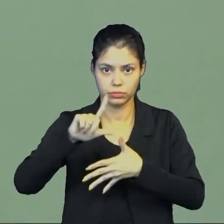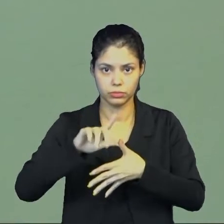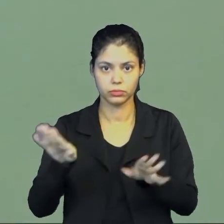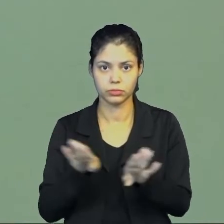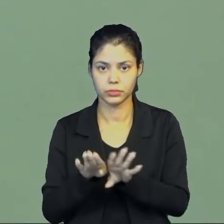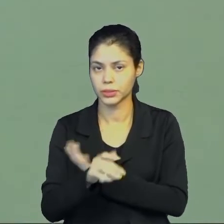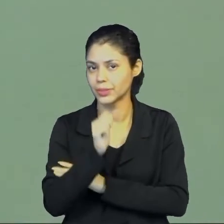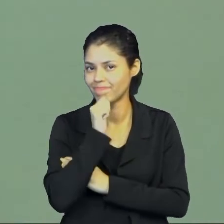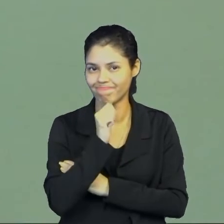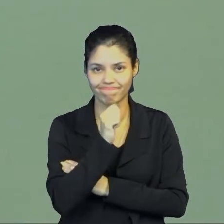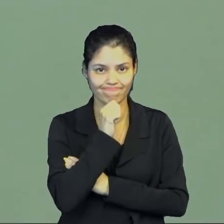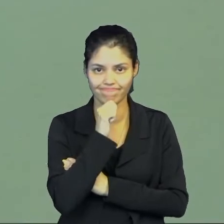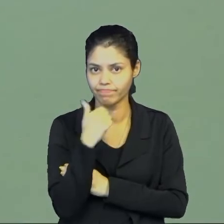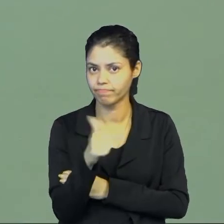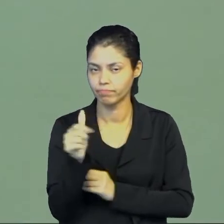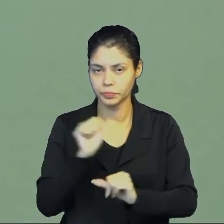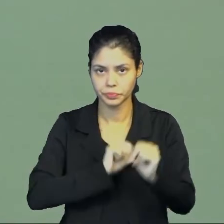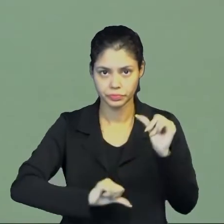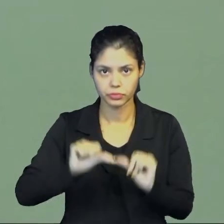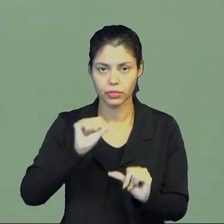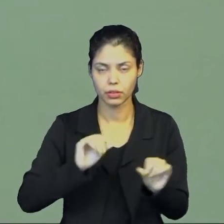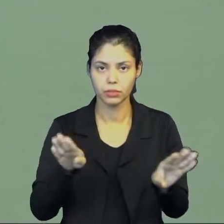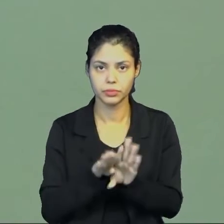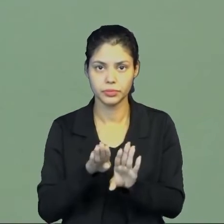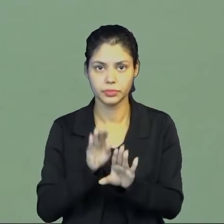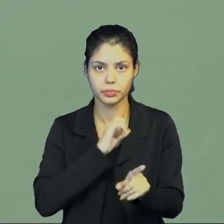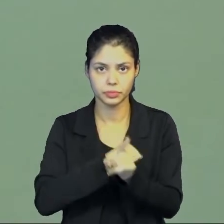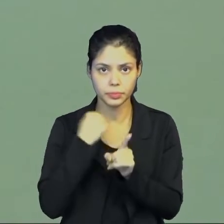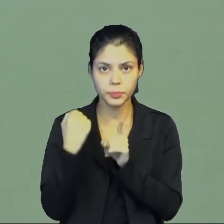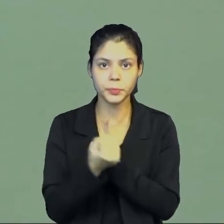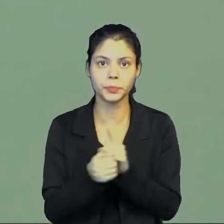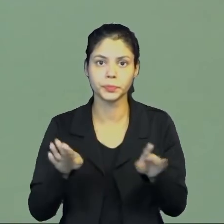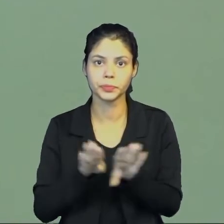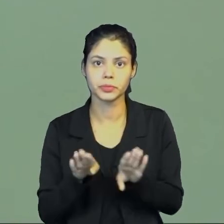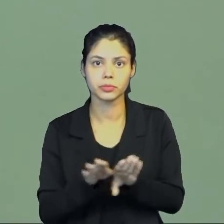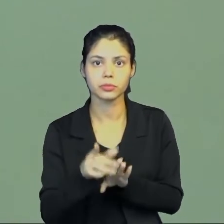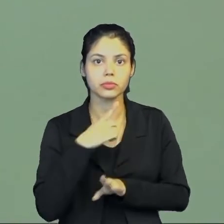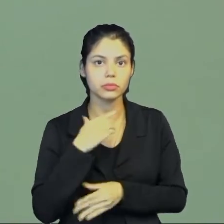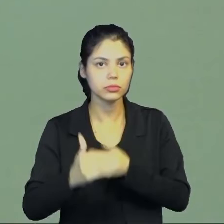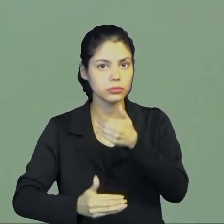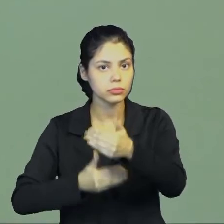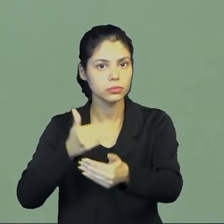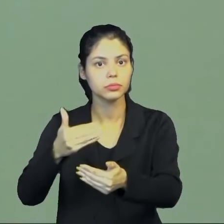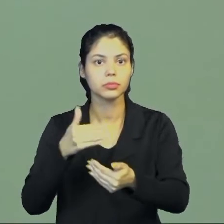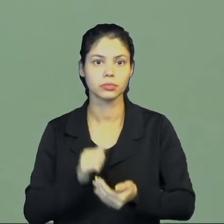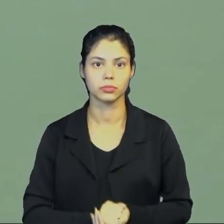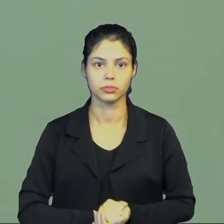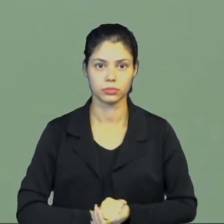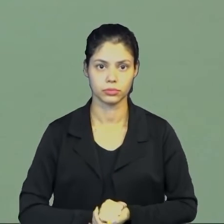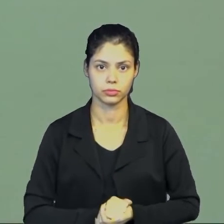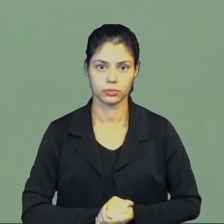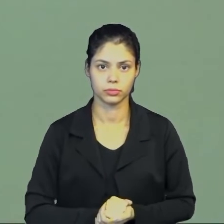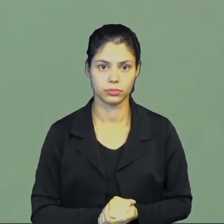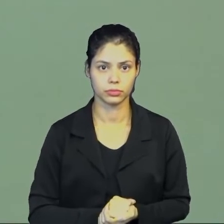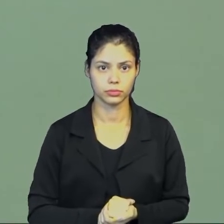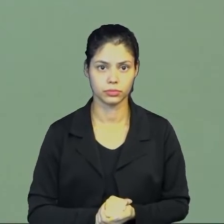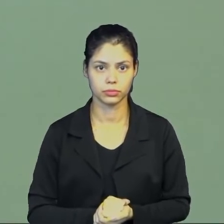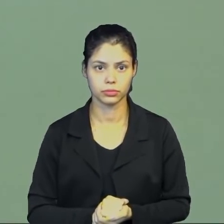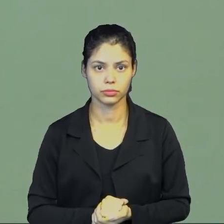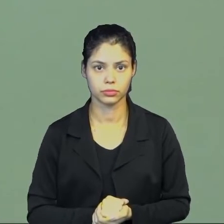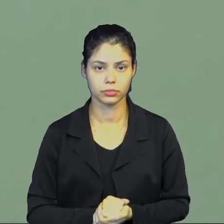latino-americana. Não houve uma transformação social devido a esses processos de emancipação.